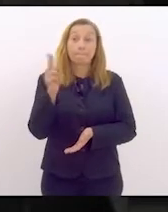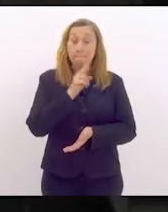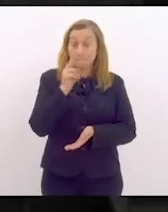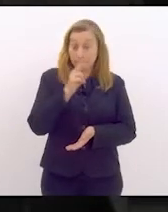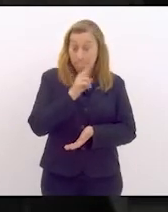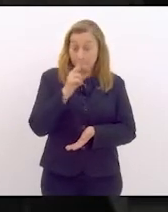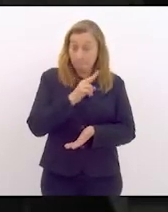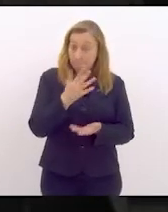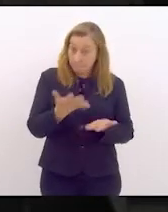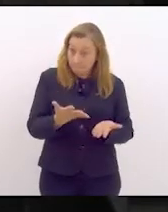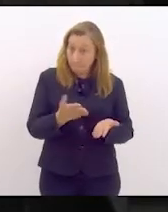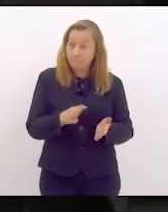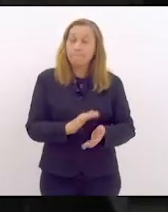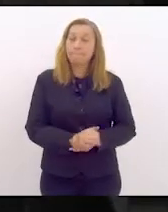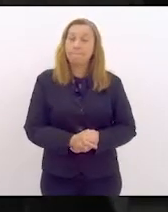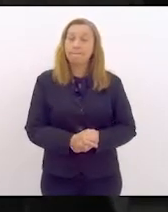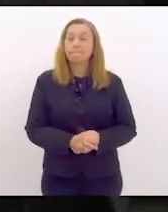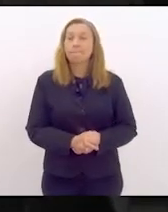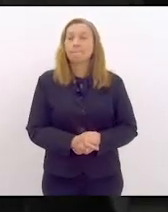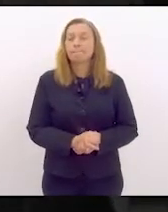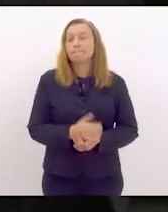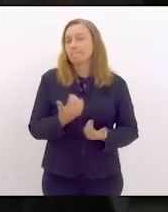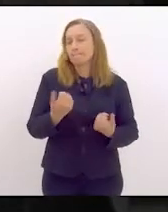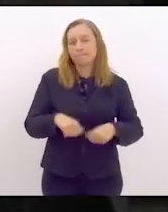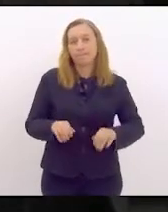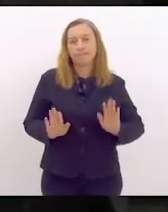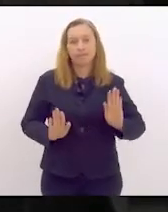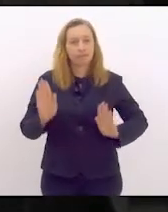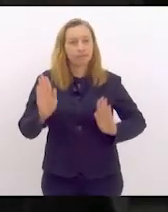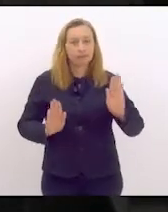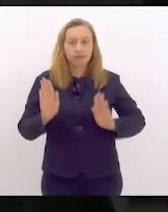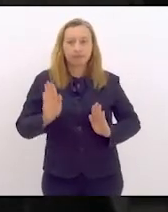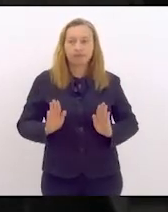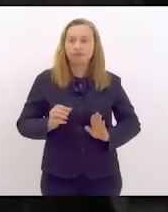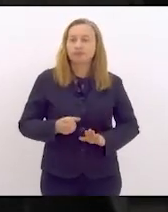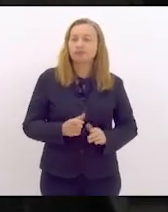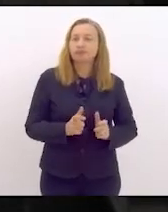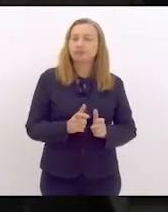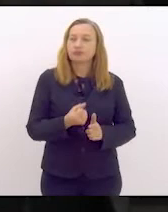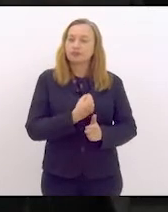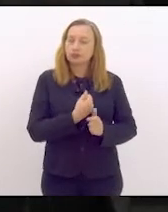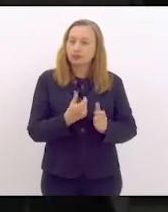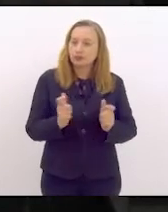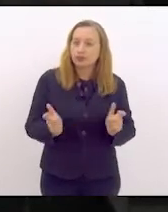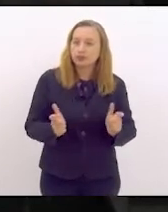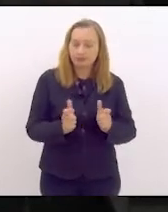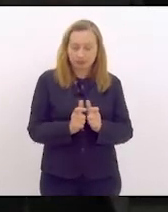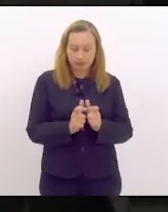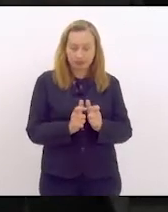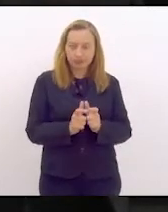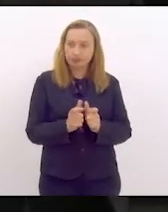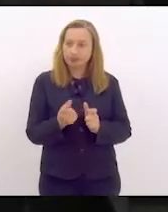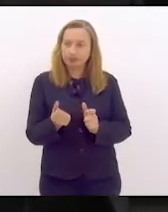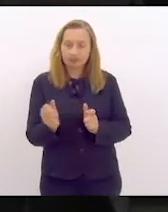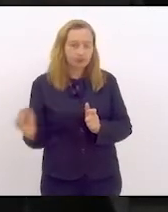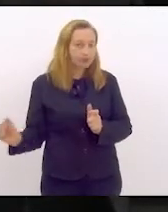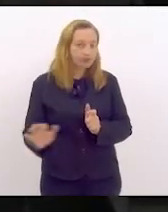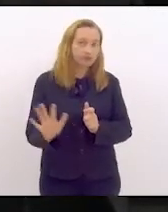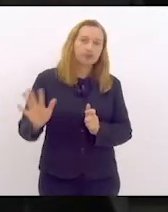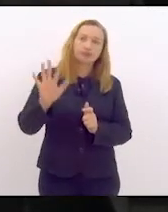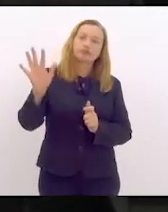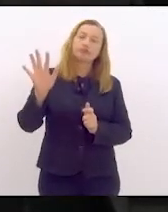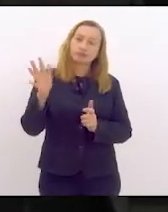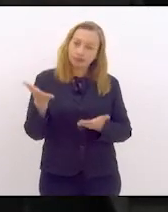com dispensa de licitação, sempre em quantidades menores, a preços